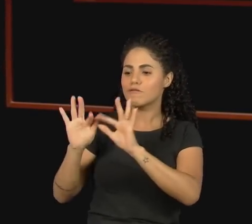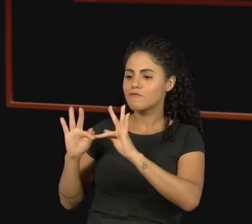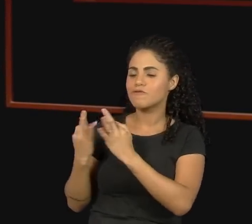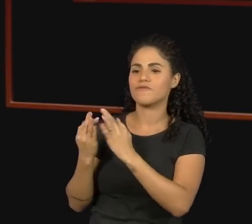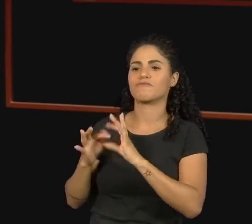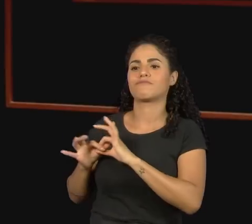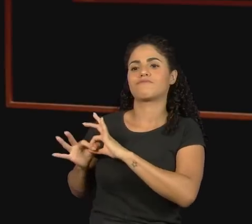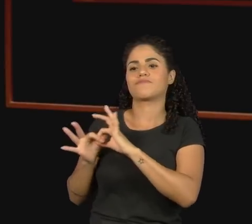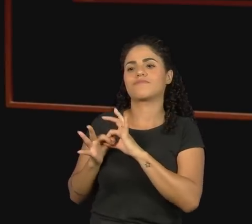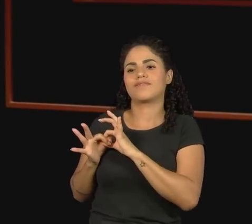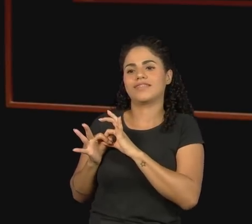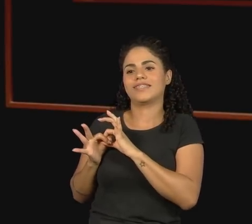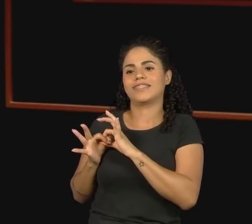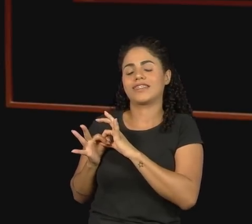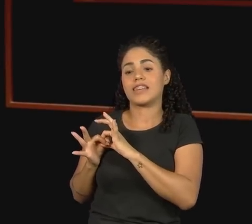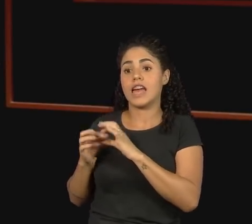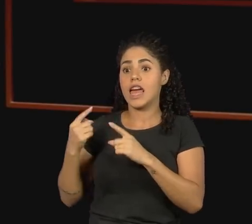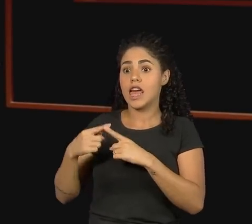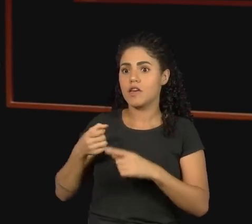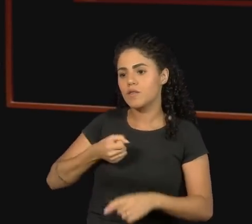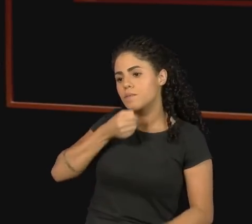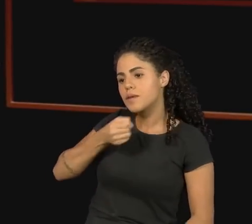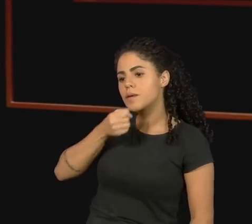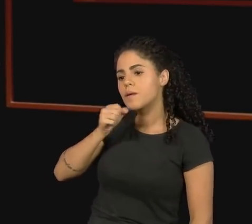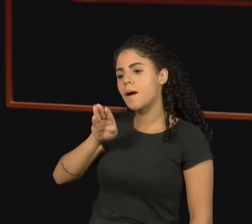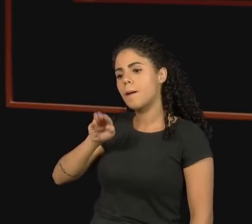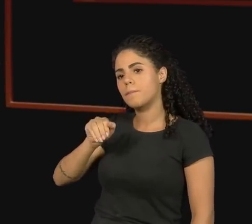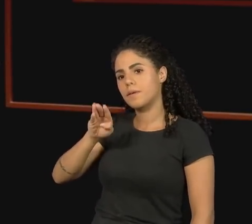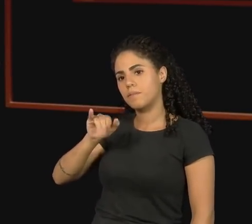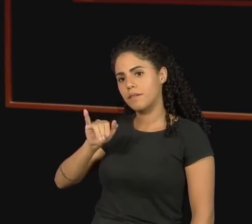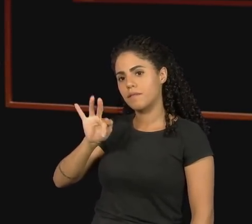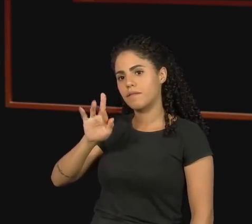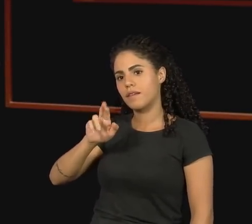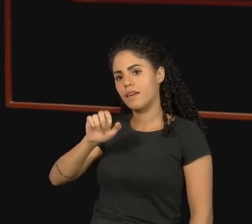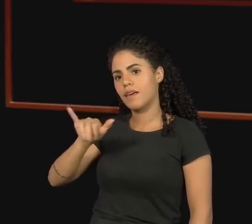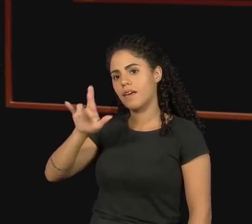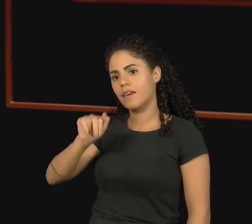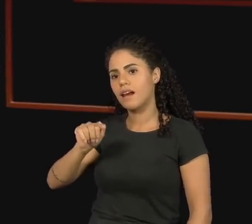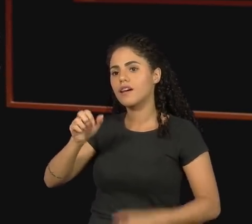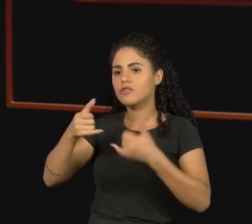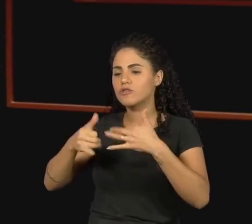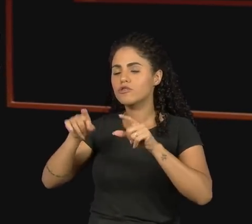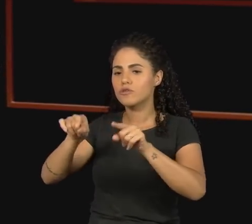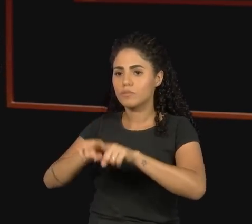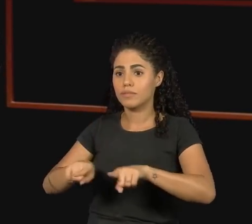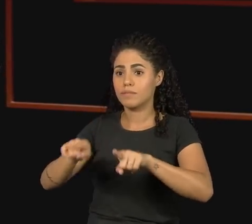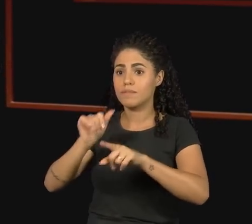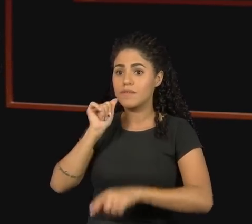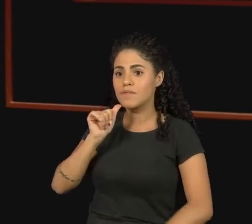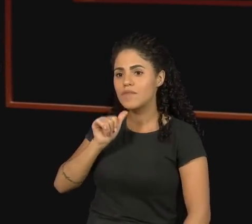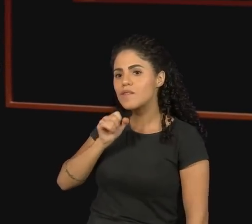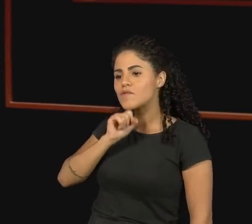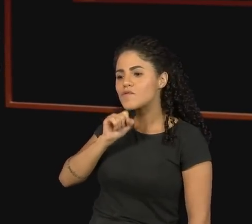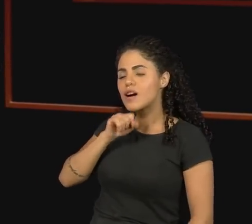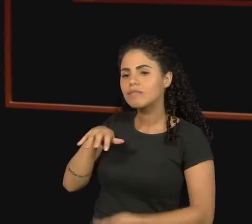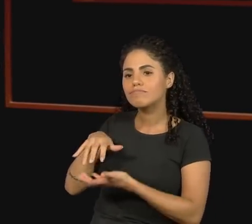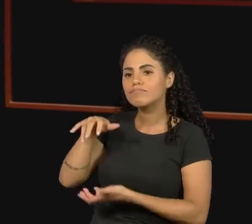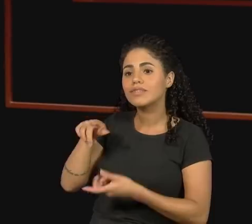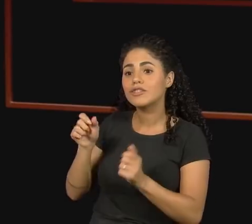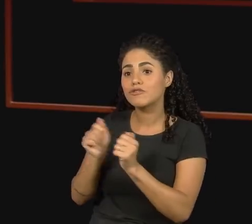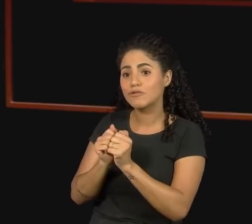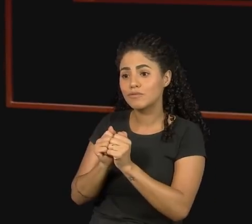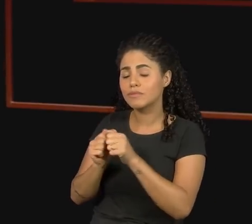outro. Quando eu entrevistei a Bibi Ferreira para falar da Rosinha, do encontro